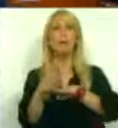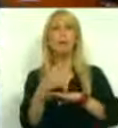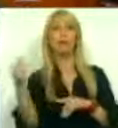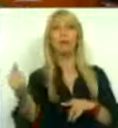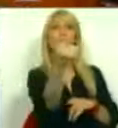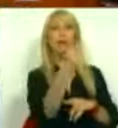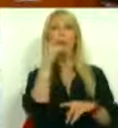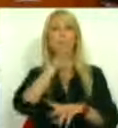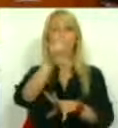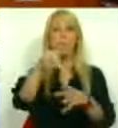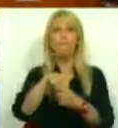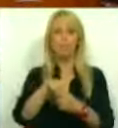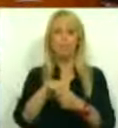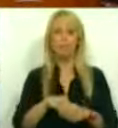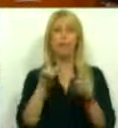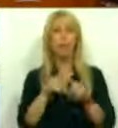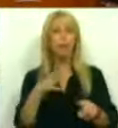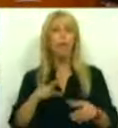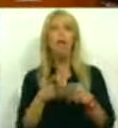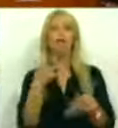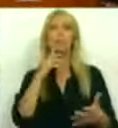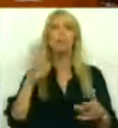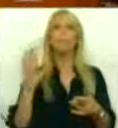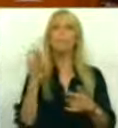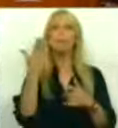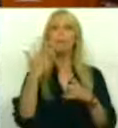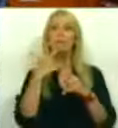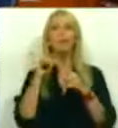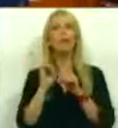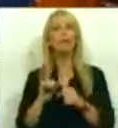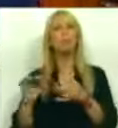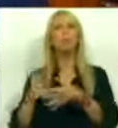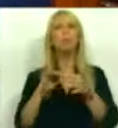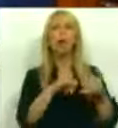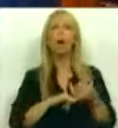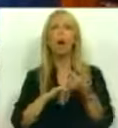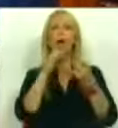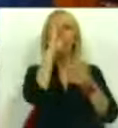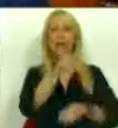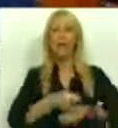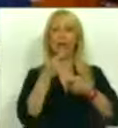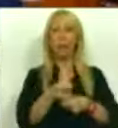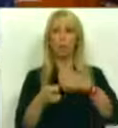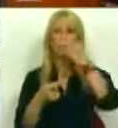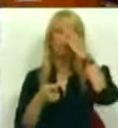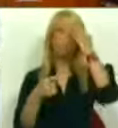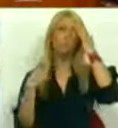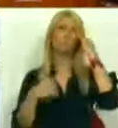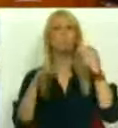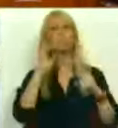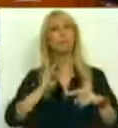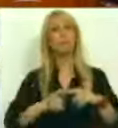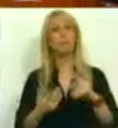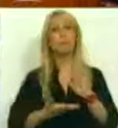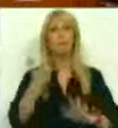cooperante. Aqui gostava de sublinhar em particular as cooperativas agrícolas, que para além de revelarem a mais-valia de